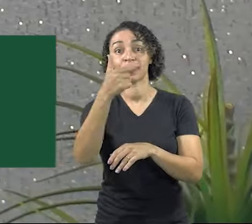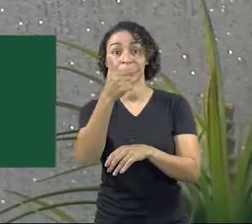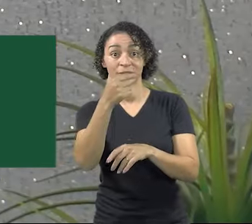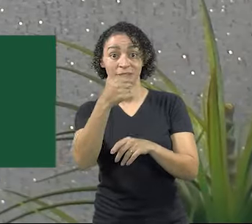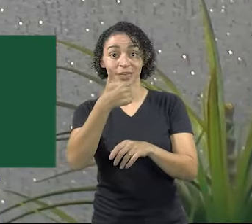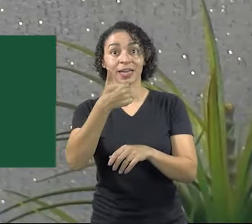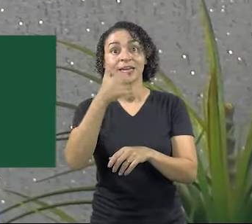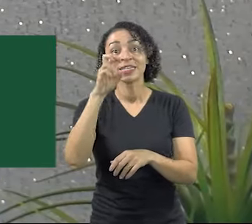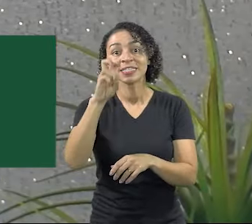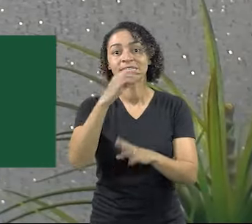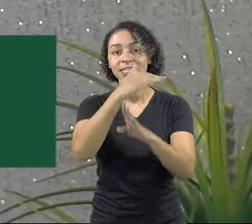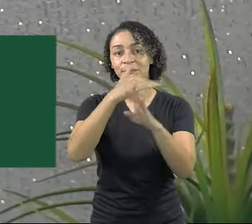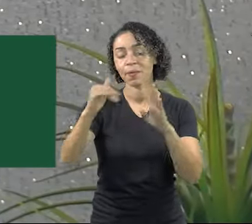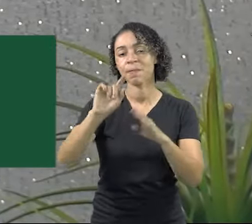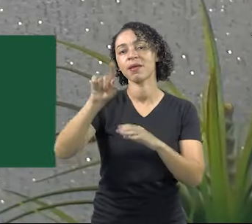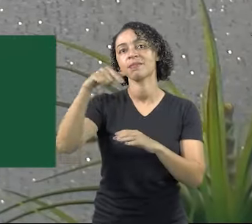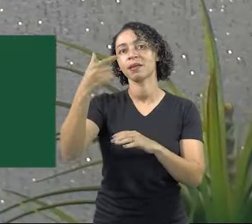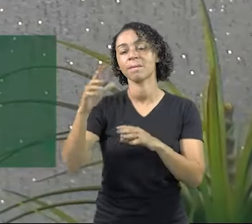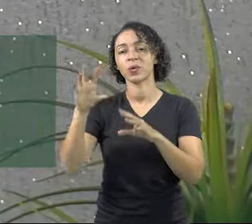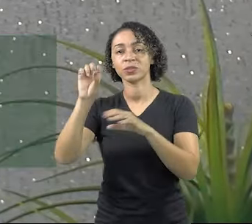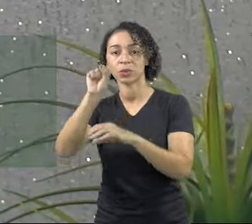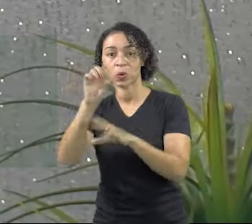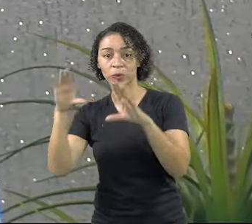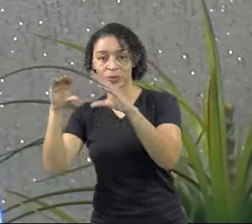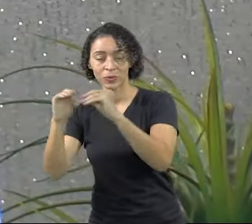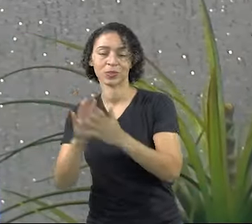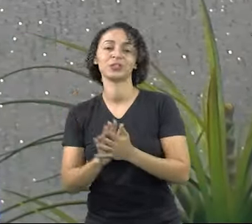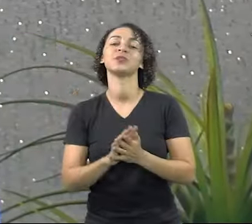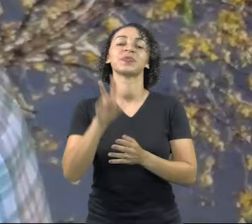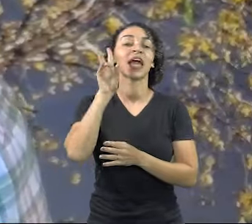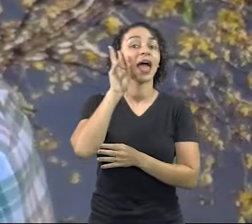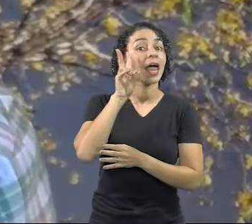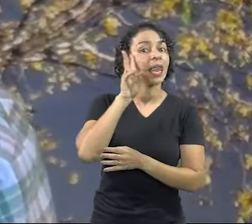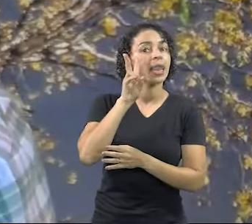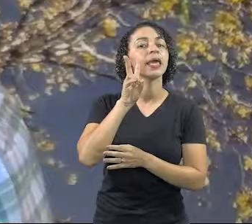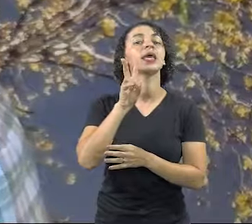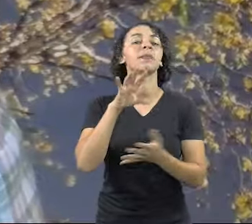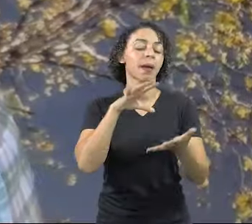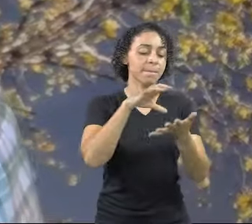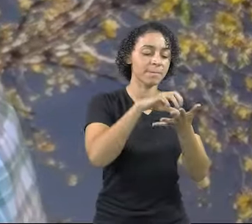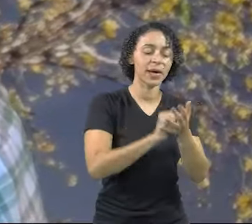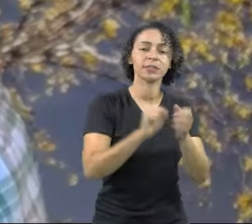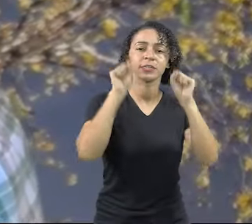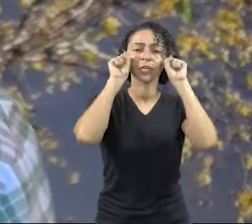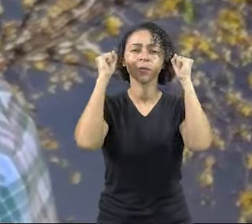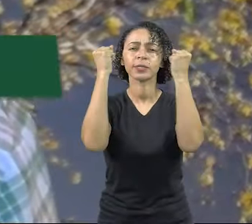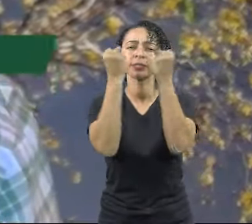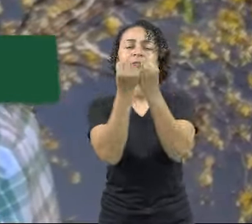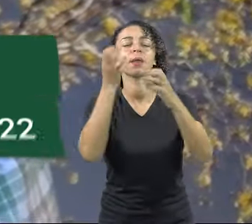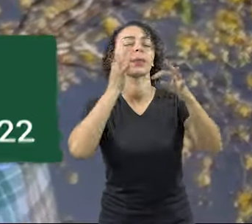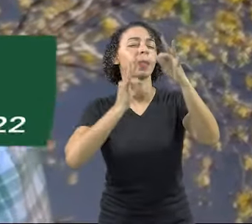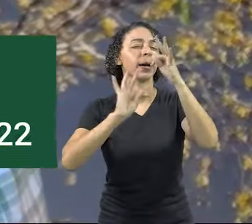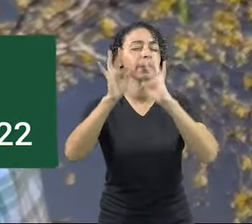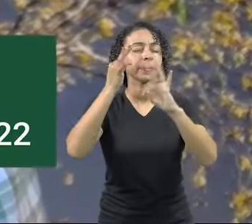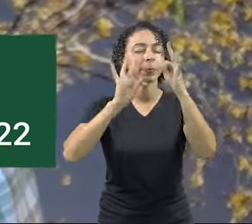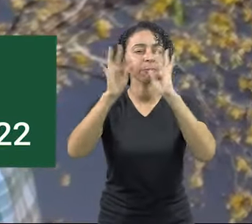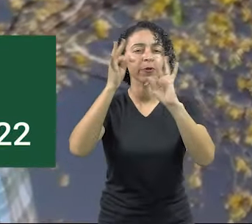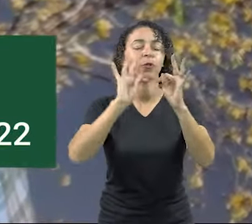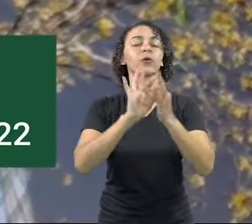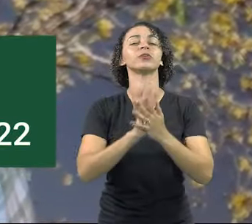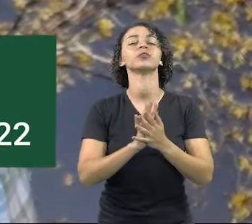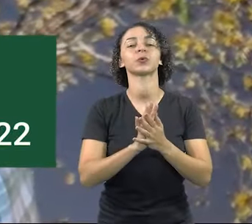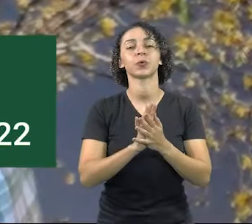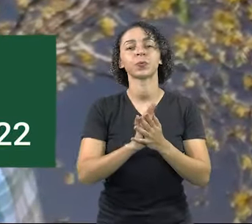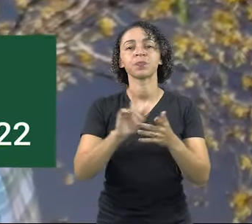depois às 17:30 que eu estou e às 20 horas tá bom Lembrando que nós temos matrículas no coronia que nós temos